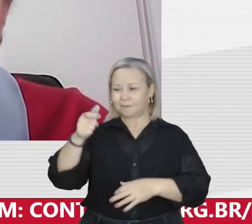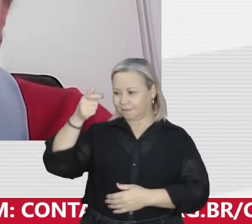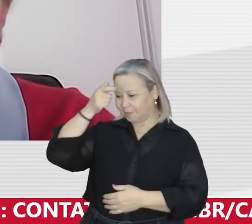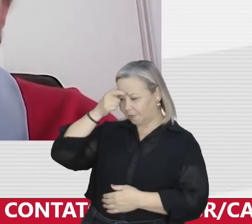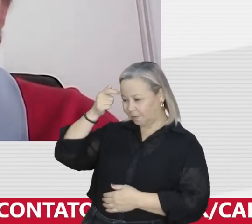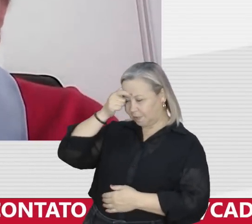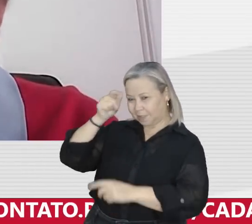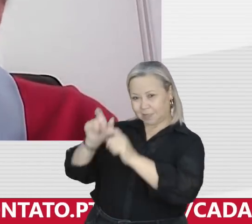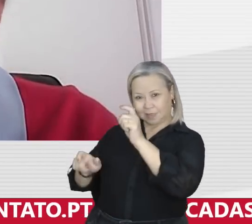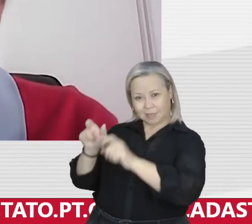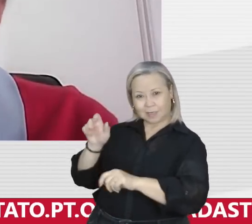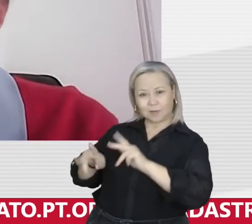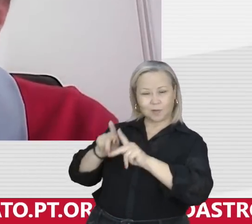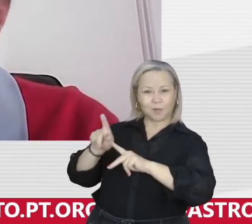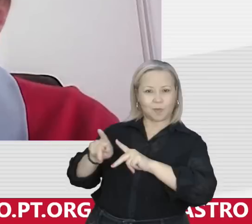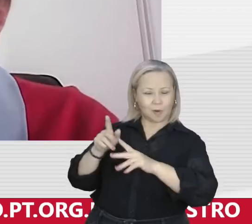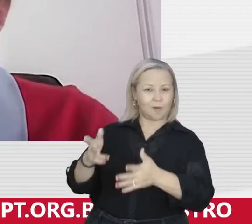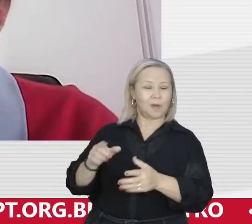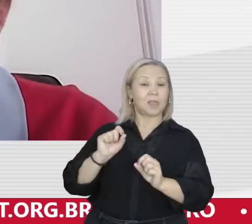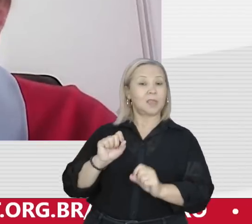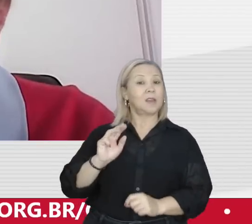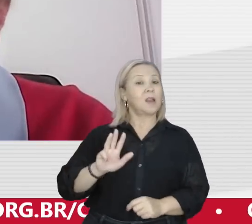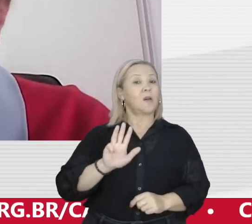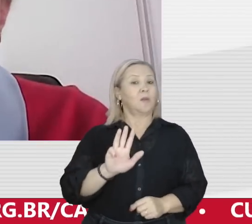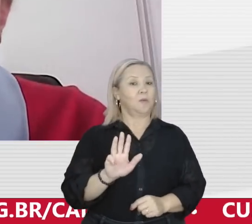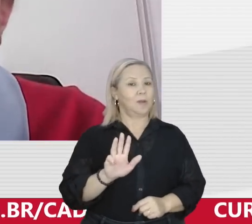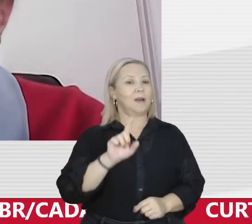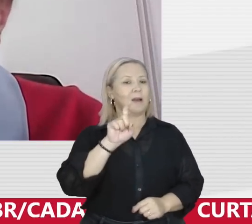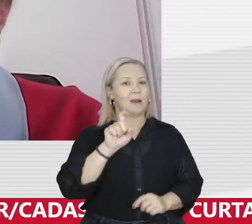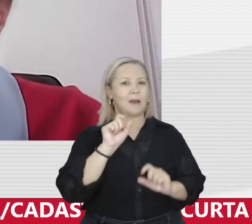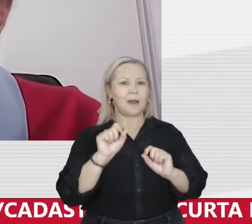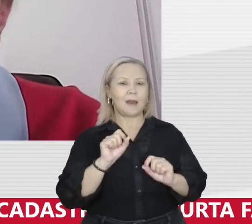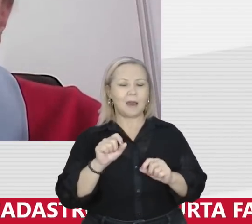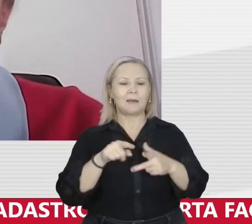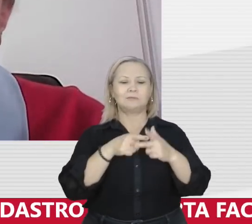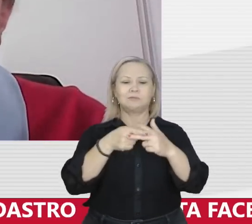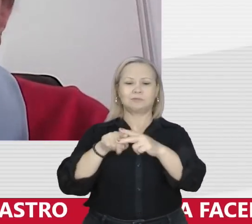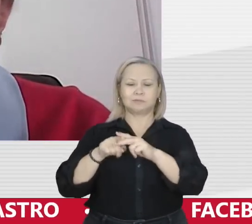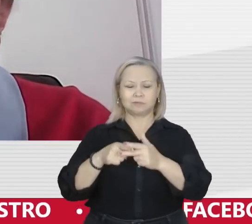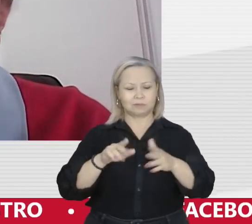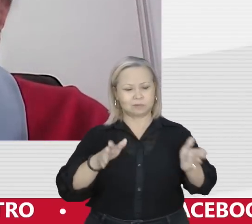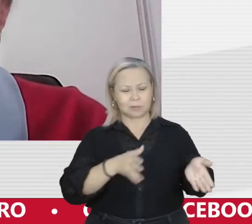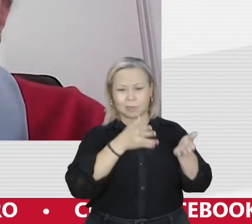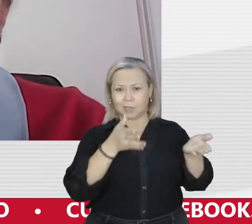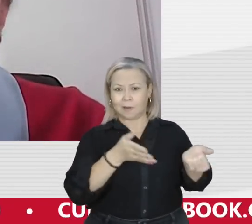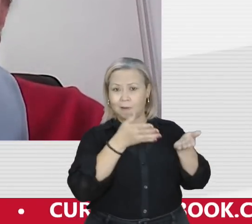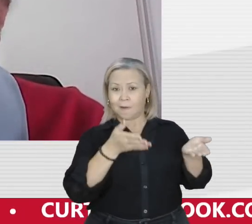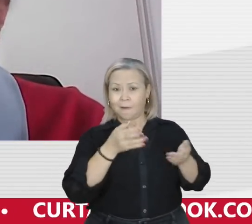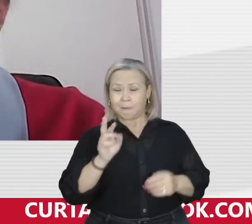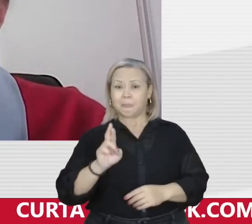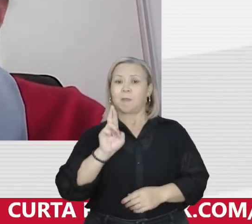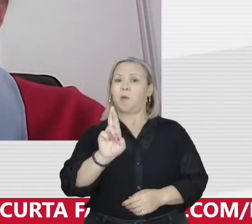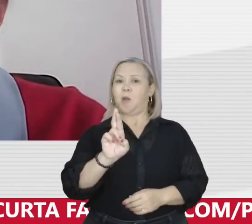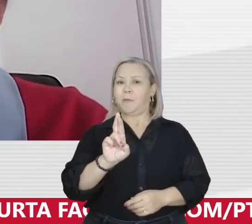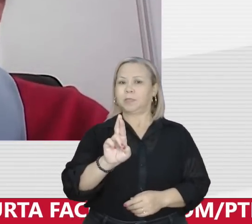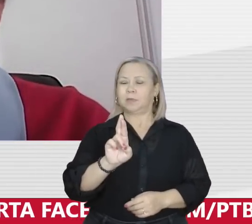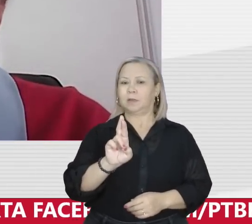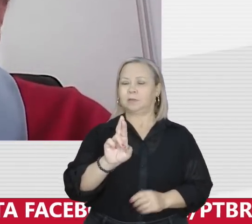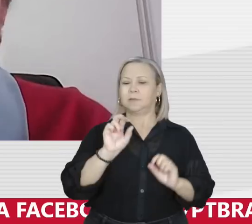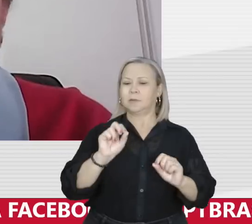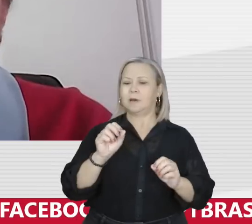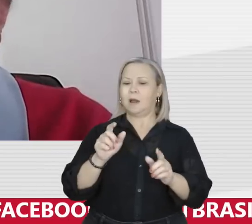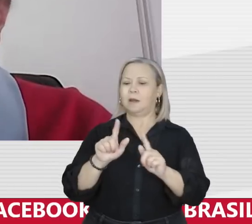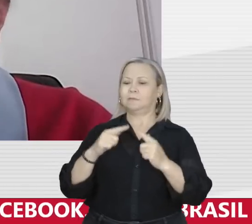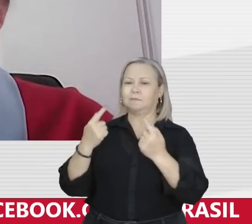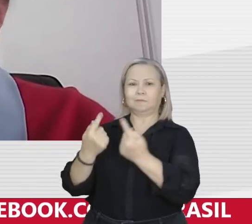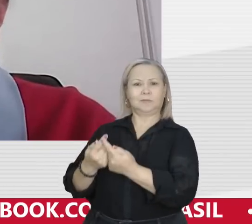do nosso povo de que o Lula é instrumento de uma representatividade coletiva